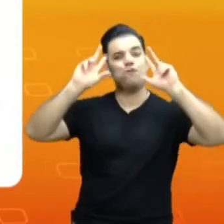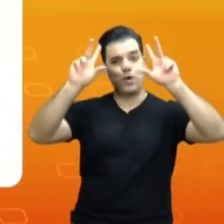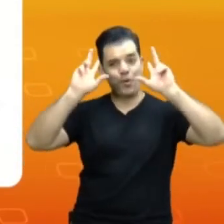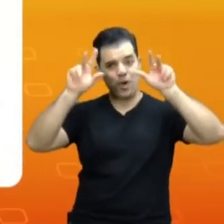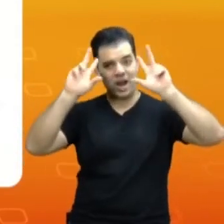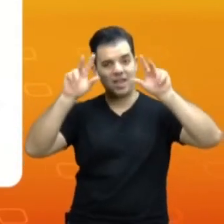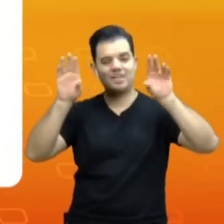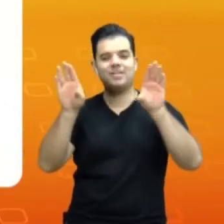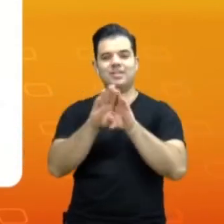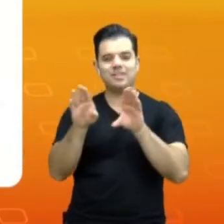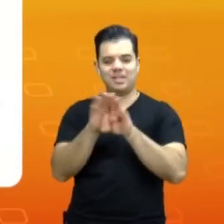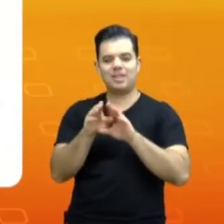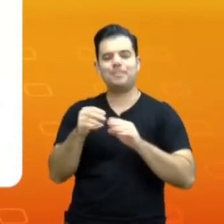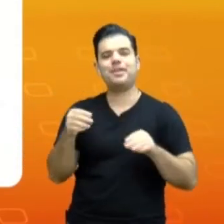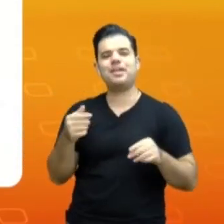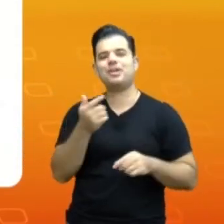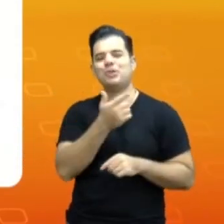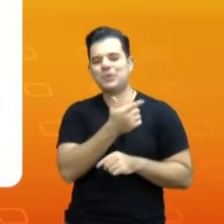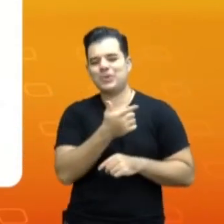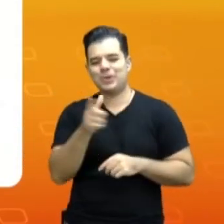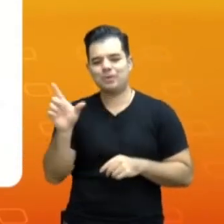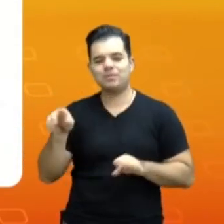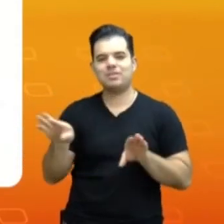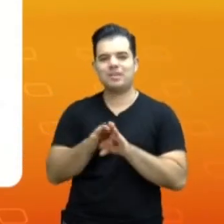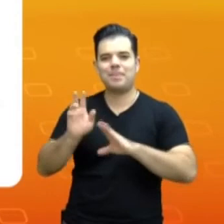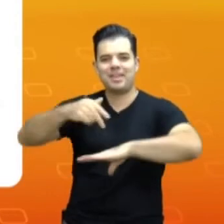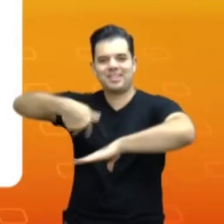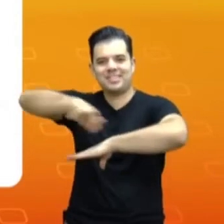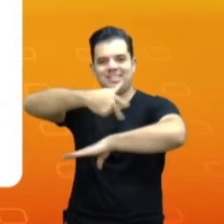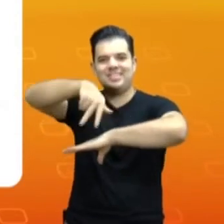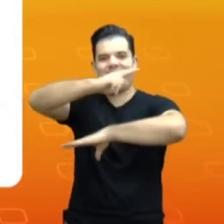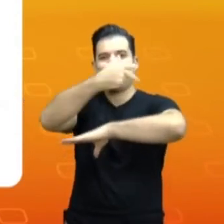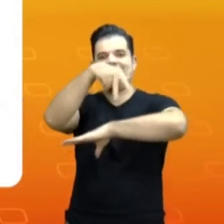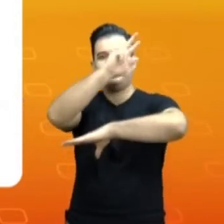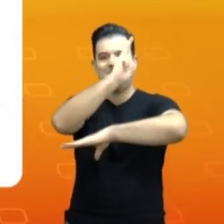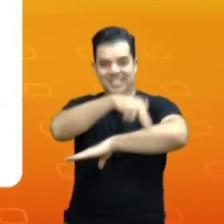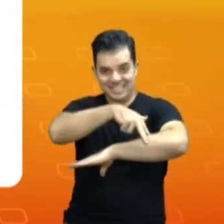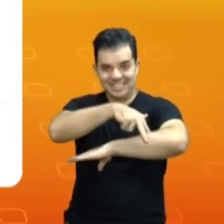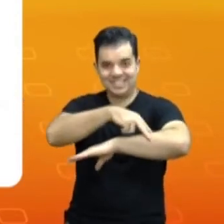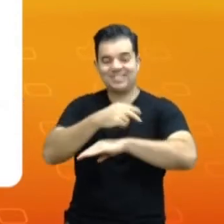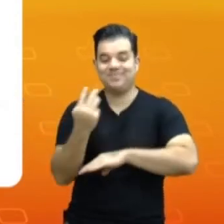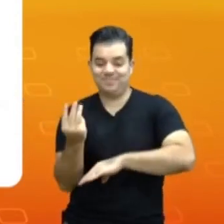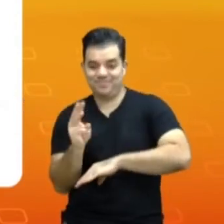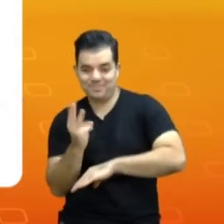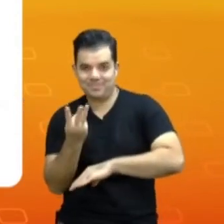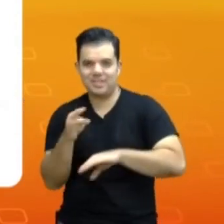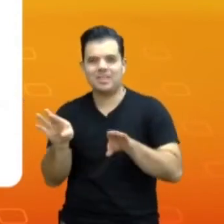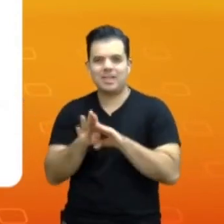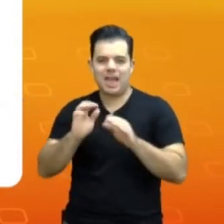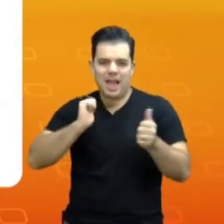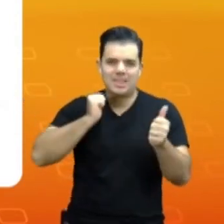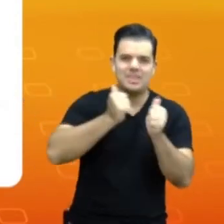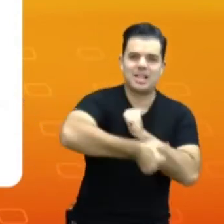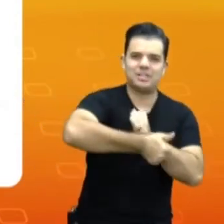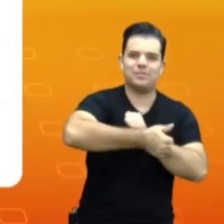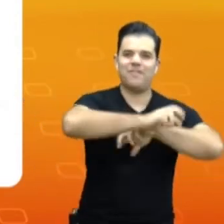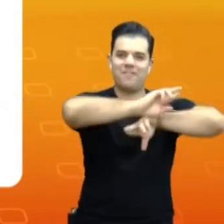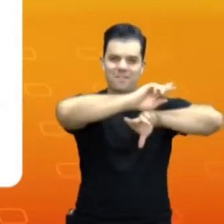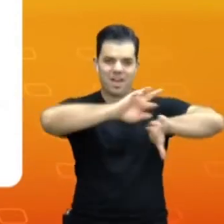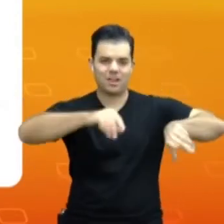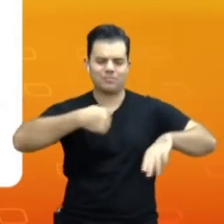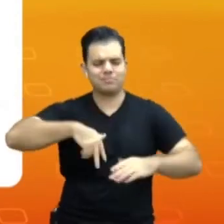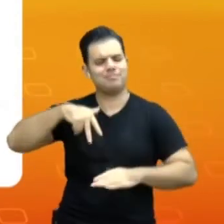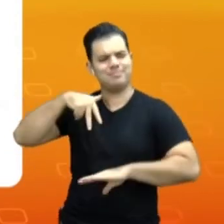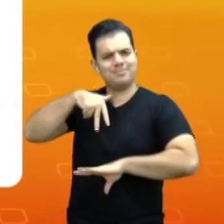e mesmo na ginástica olímpica, e ficamos muito e atletismo, ficamos muito presentes lá, mas